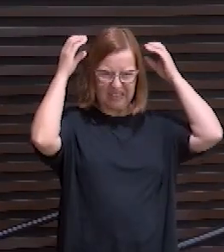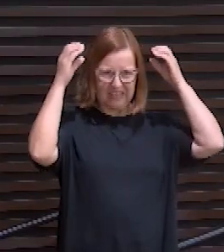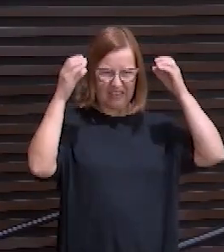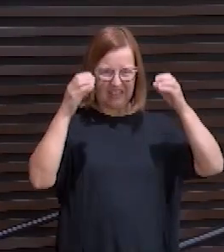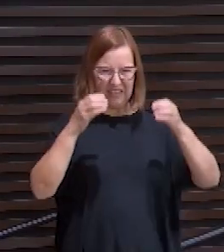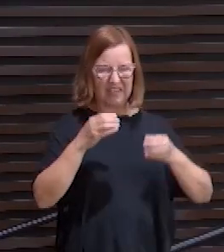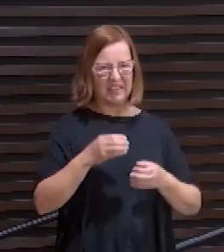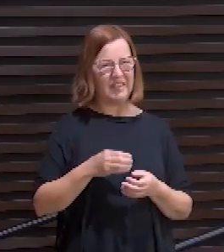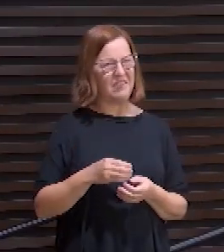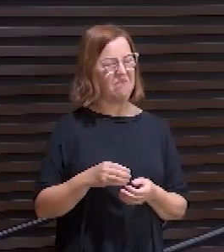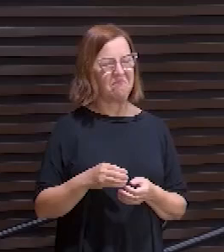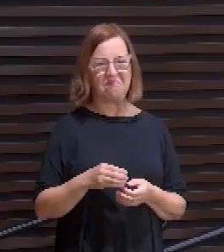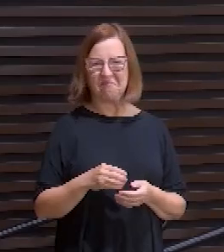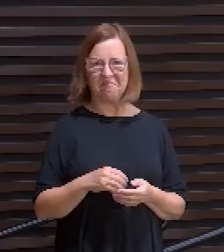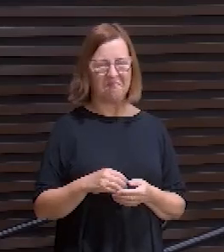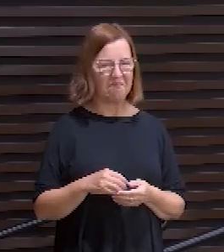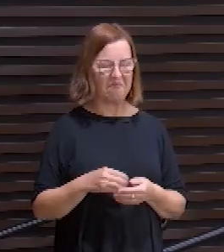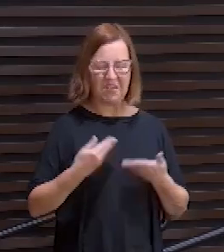sabe por quê?